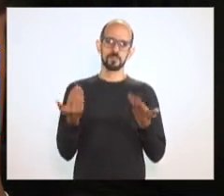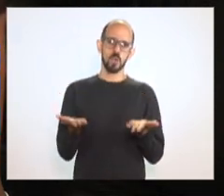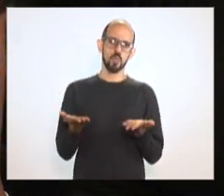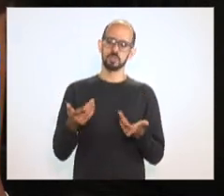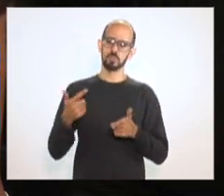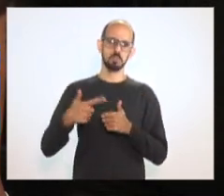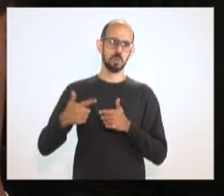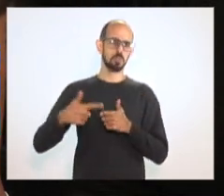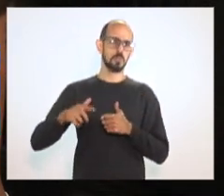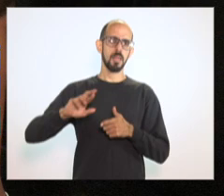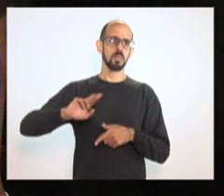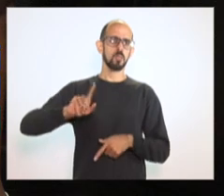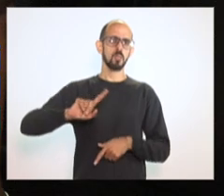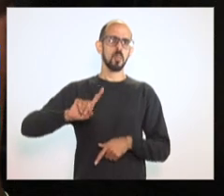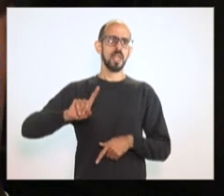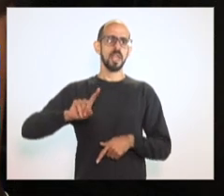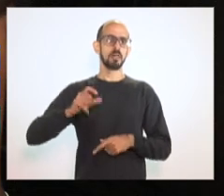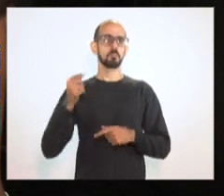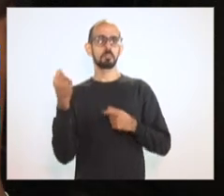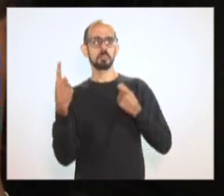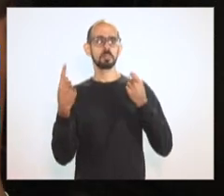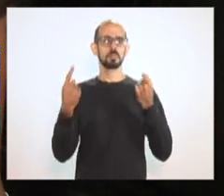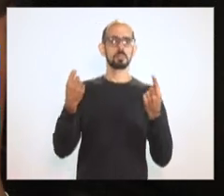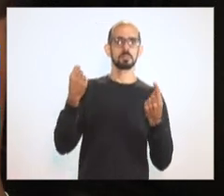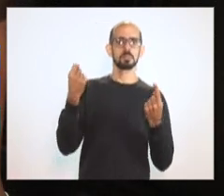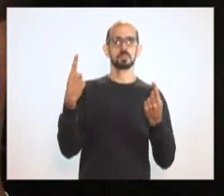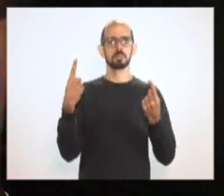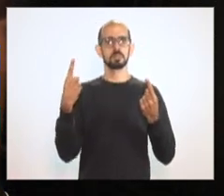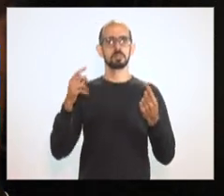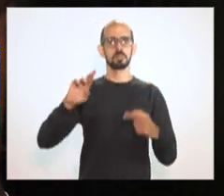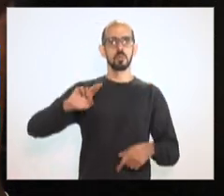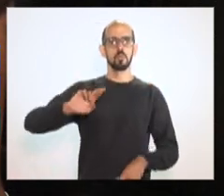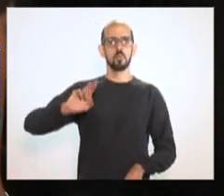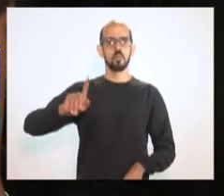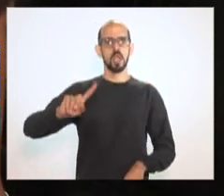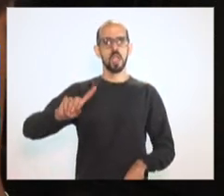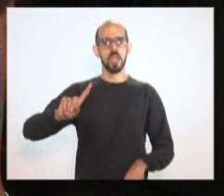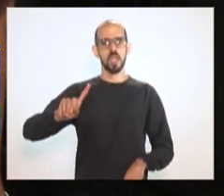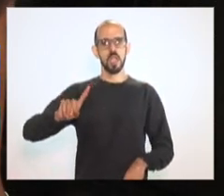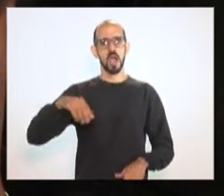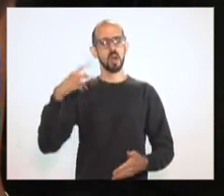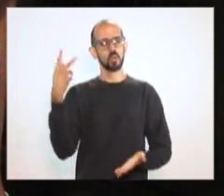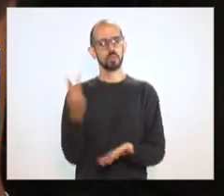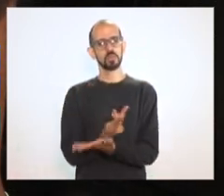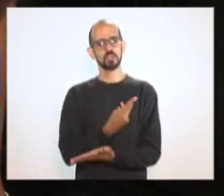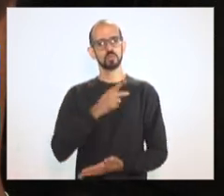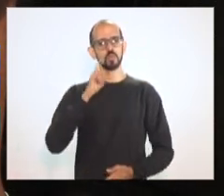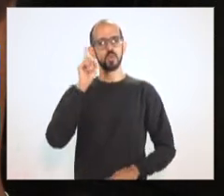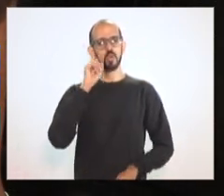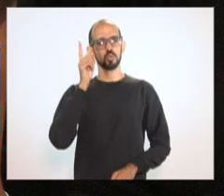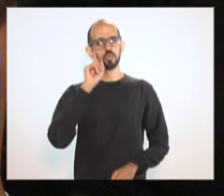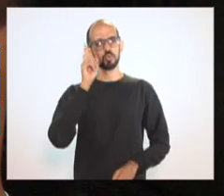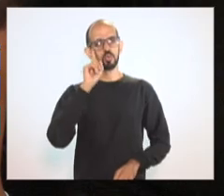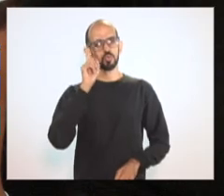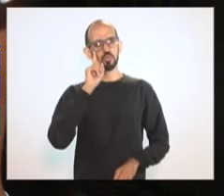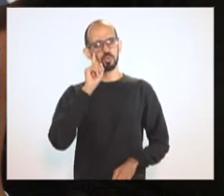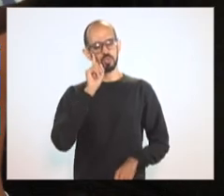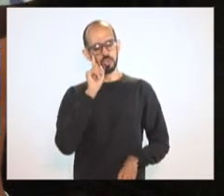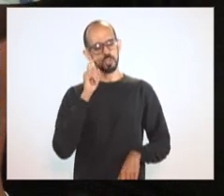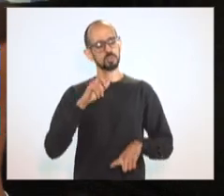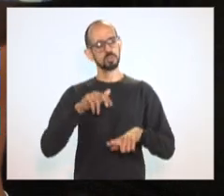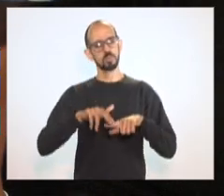é esporádica a questão da violência obstétrica ela acontece todos os dias né por conta